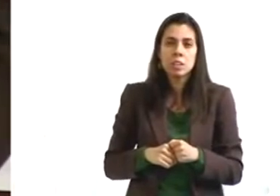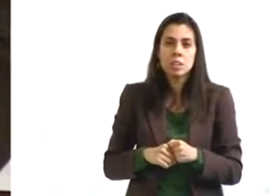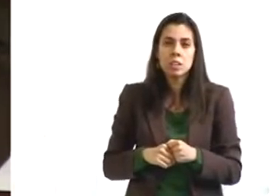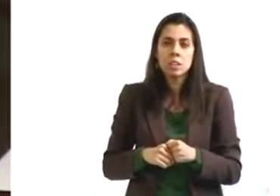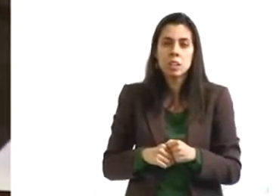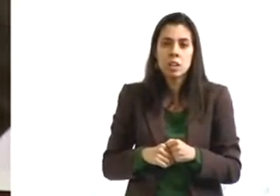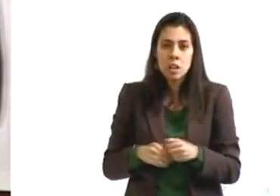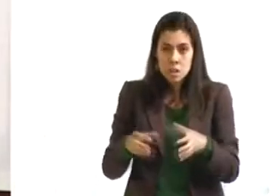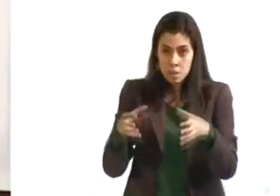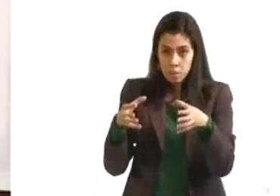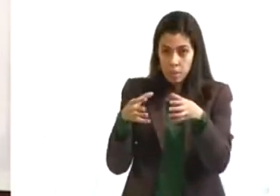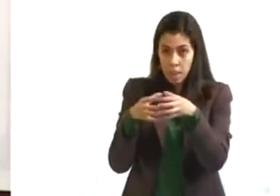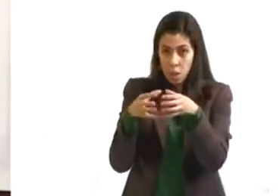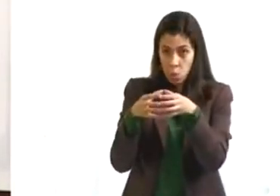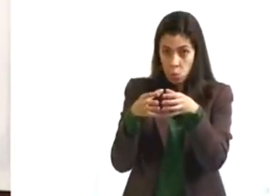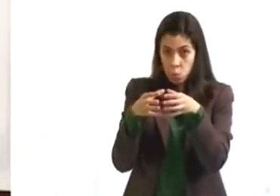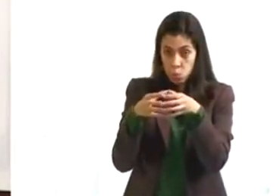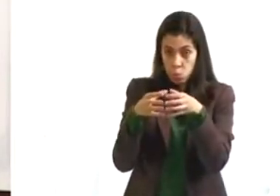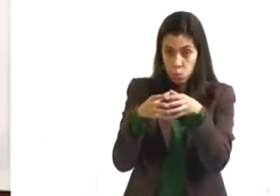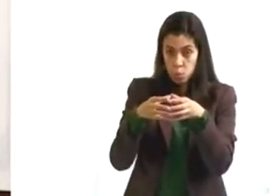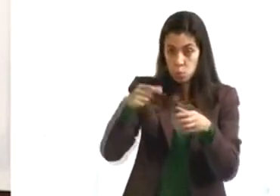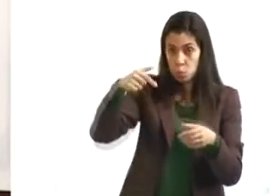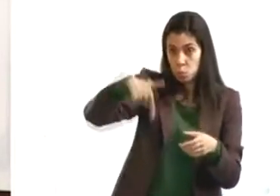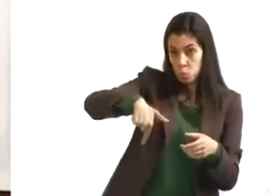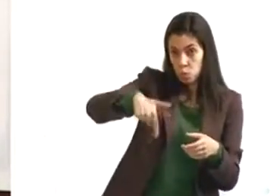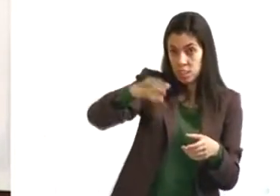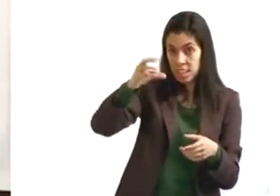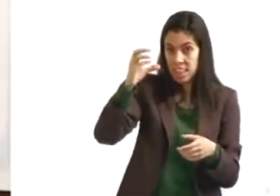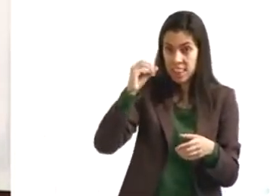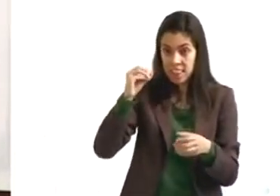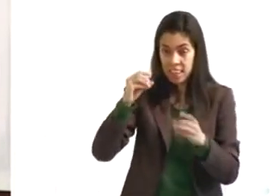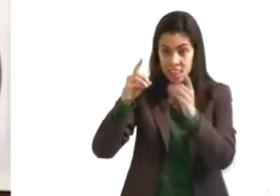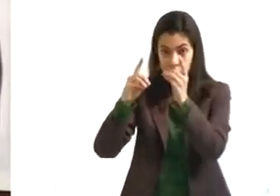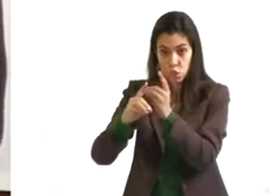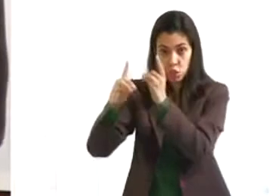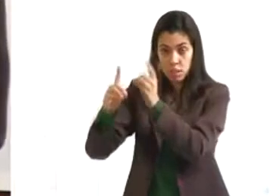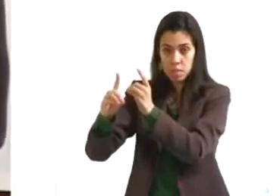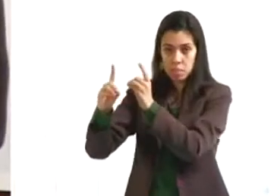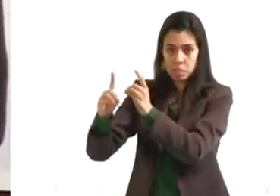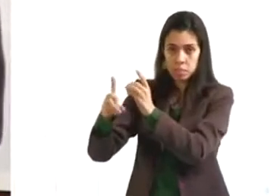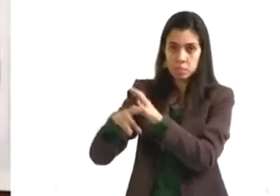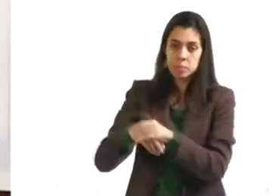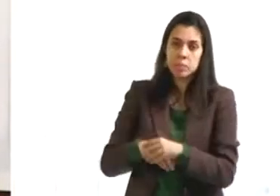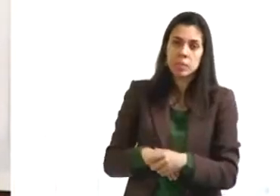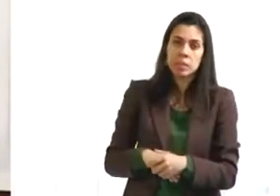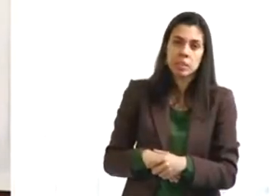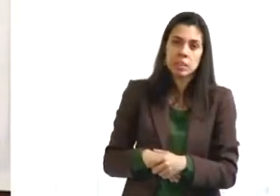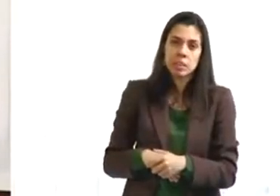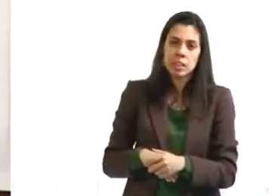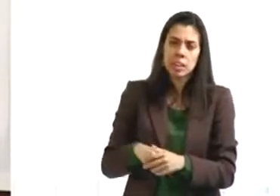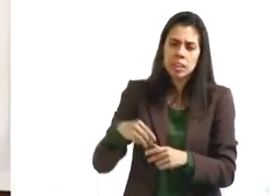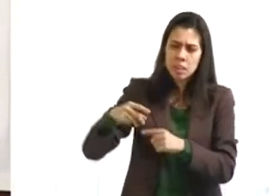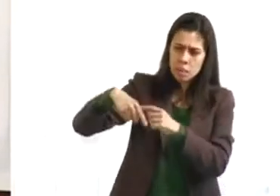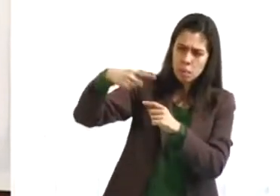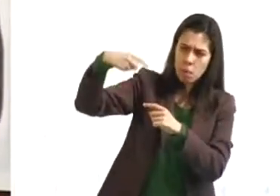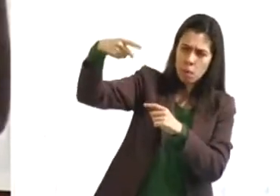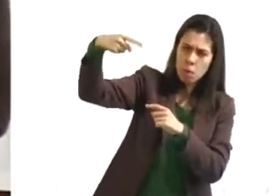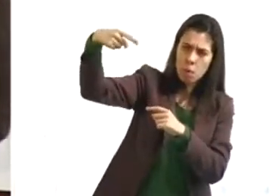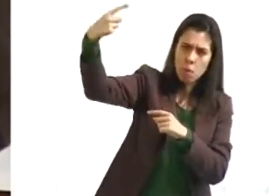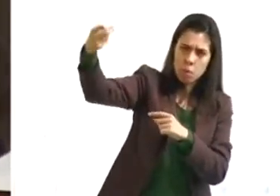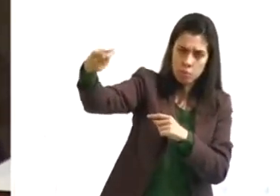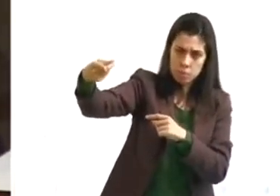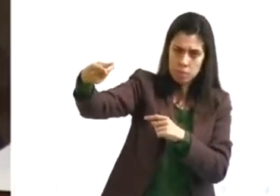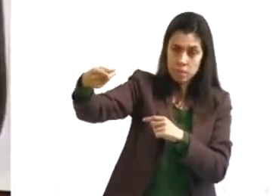daquele grupo dos 70 discípulos que o Senhor Jesus enviou. Ele mais tarde será escolhido entre aqueles 7 homens cheios